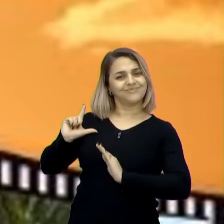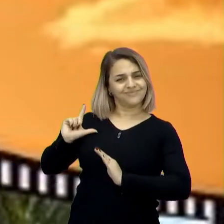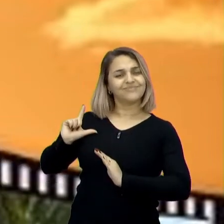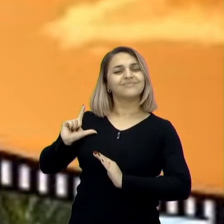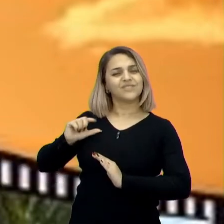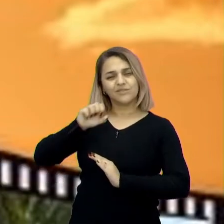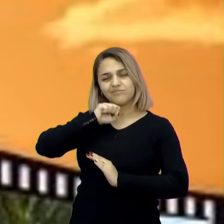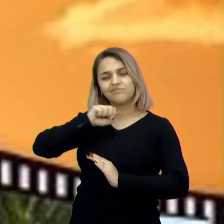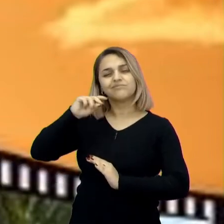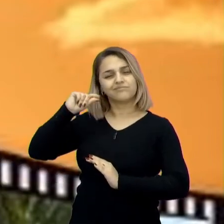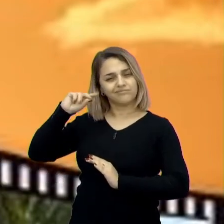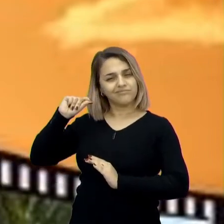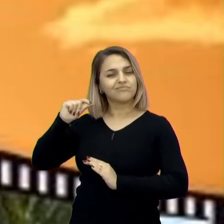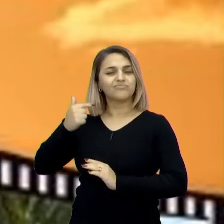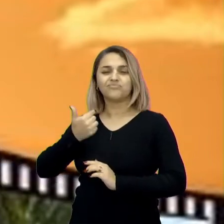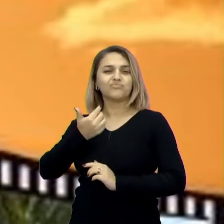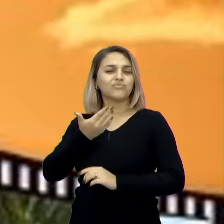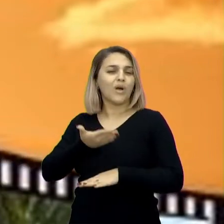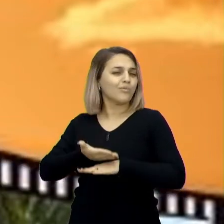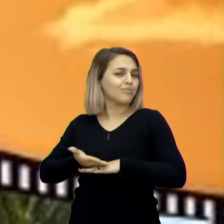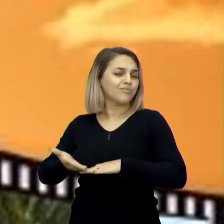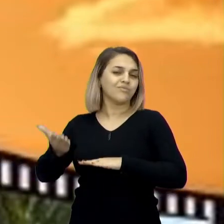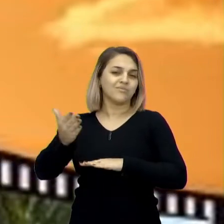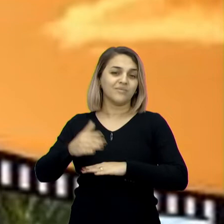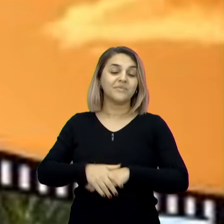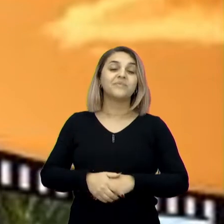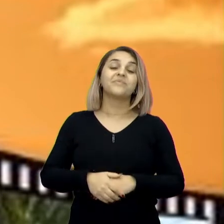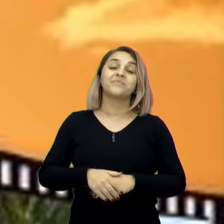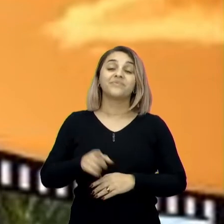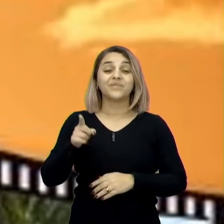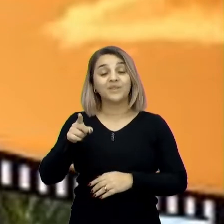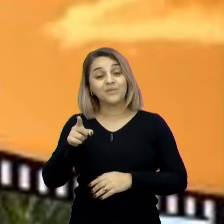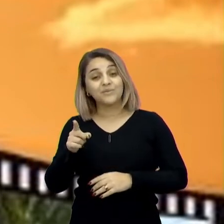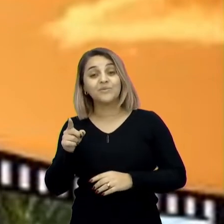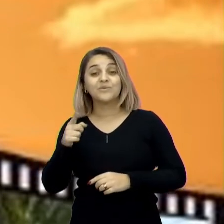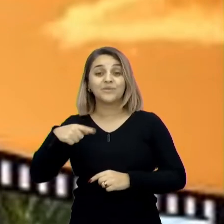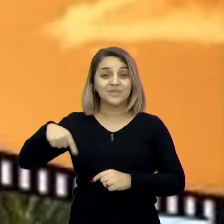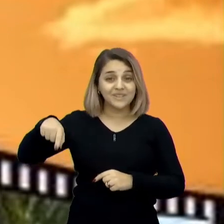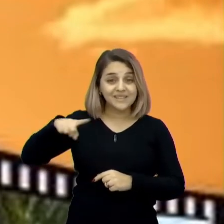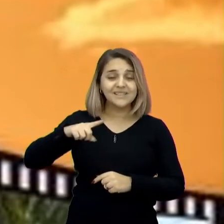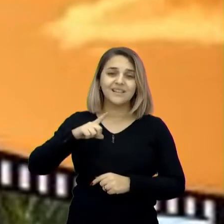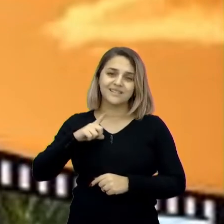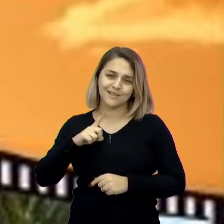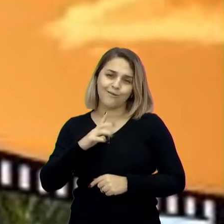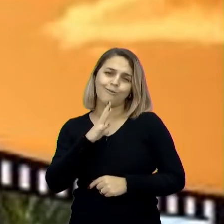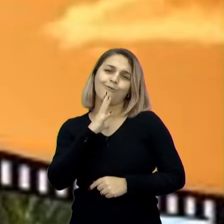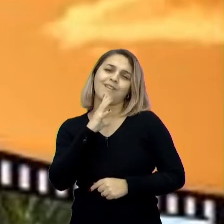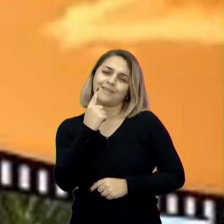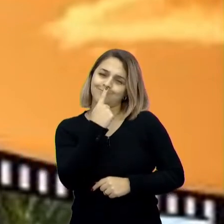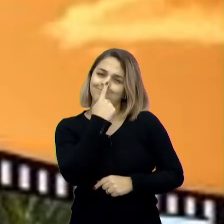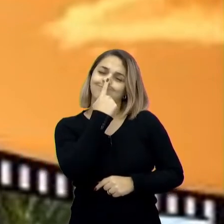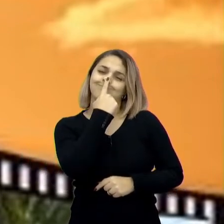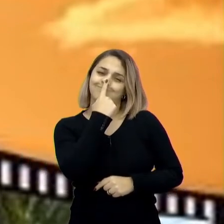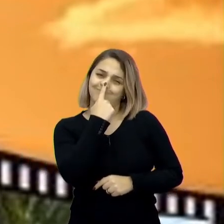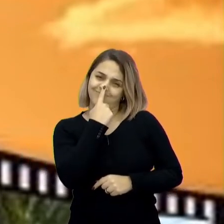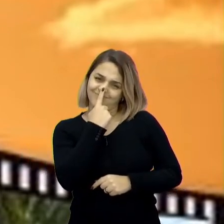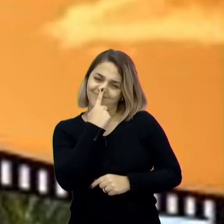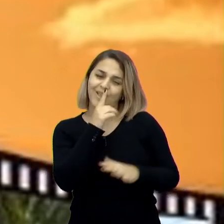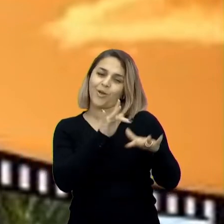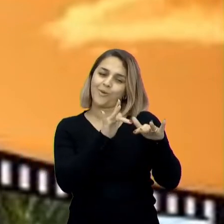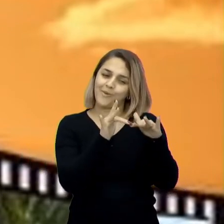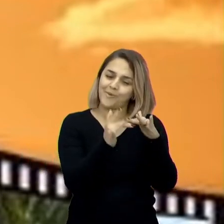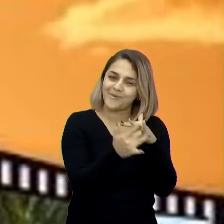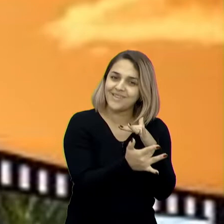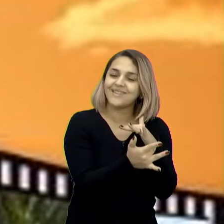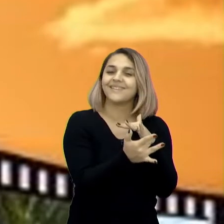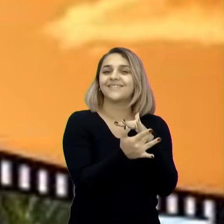que talvez vocês até tenham, provavelmente vocês tenham uma familiaridade muito mais intensa com as redes